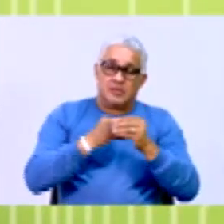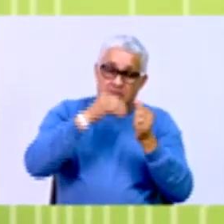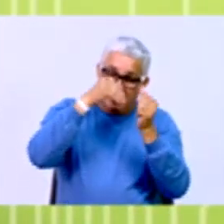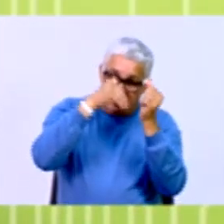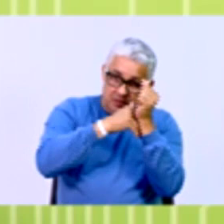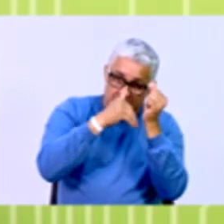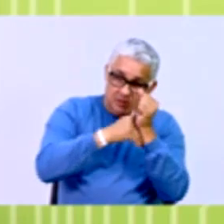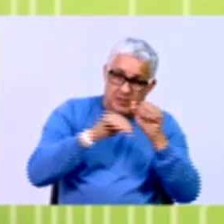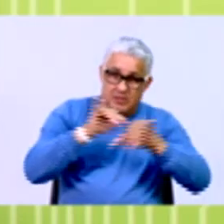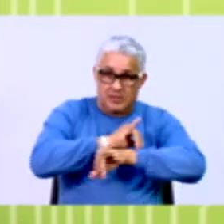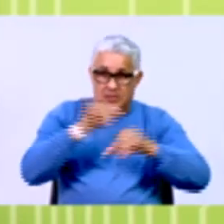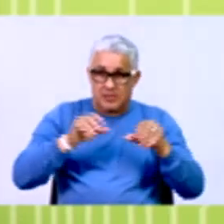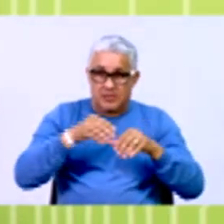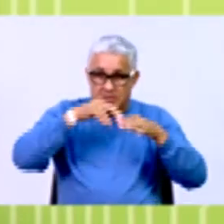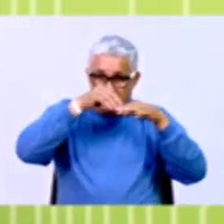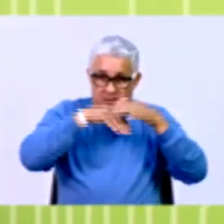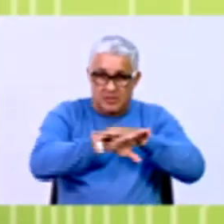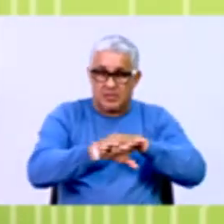né?